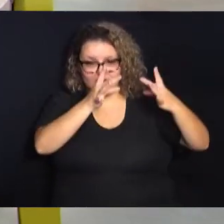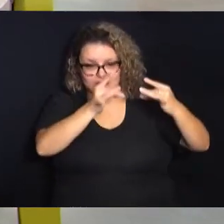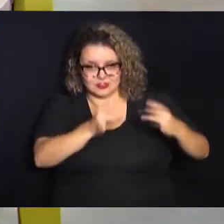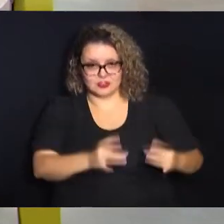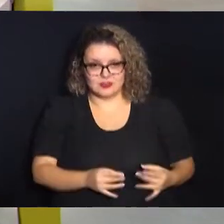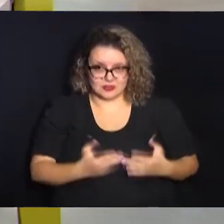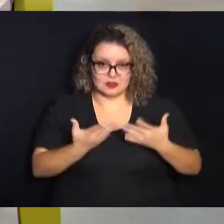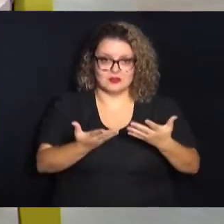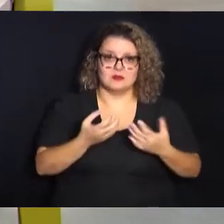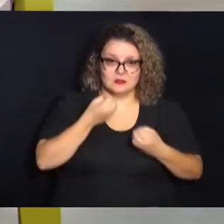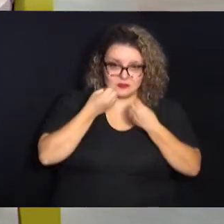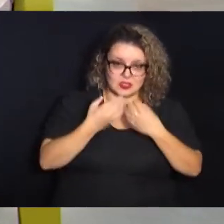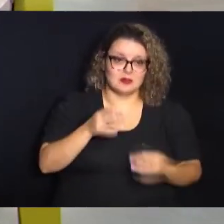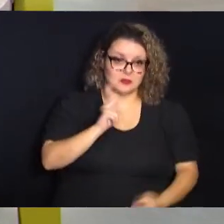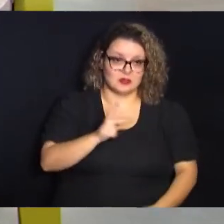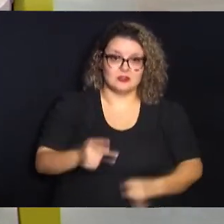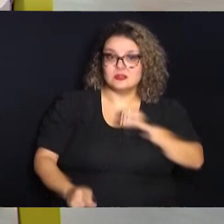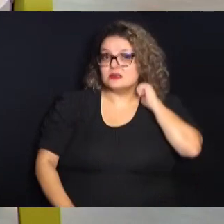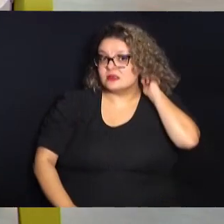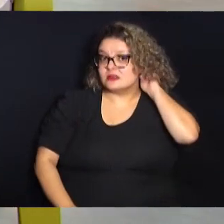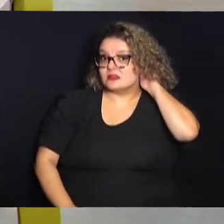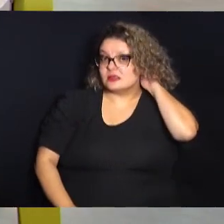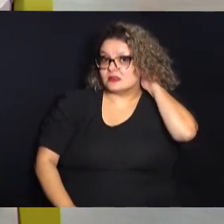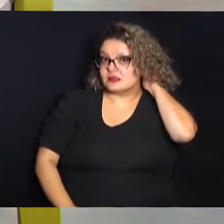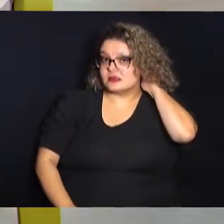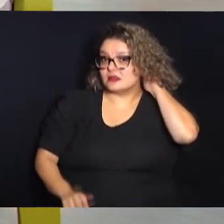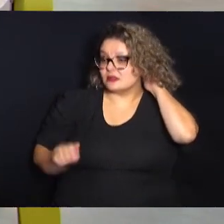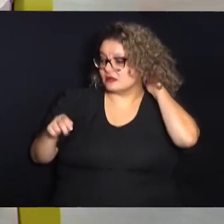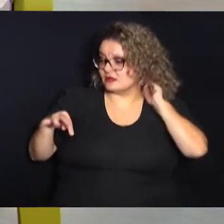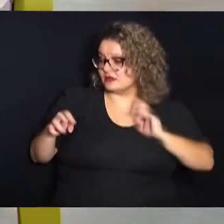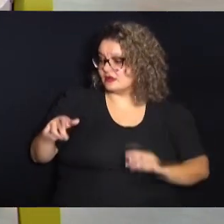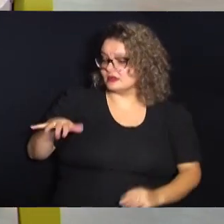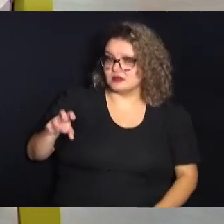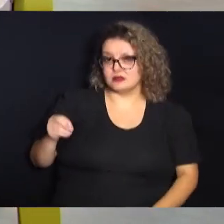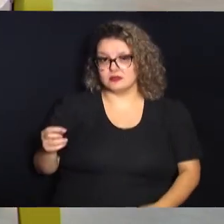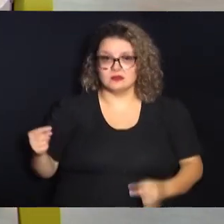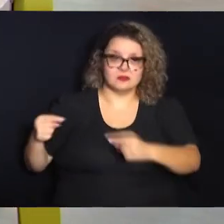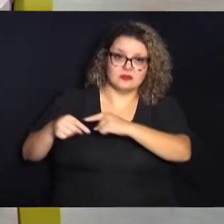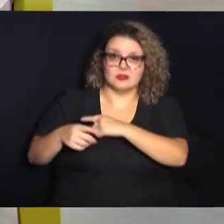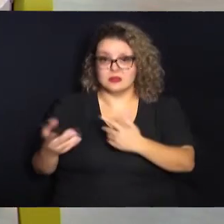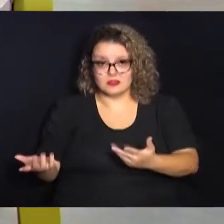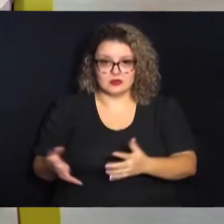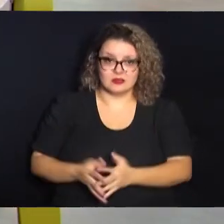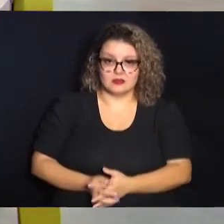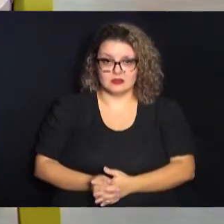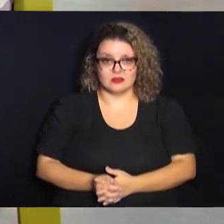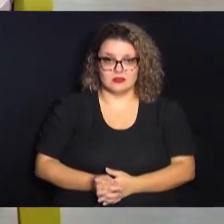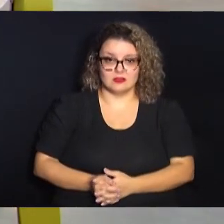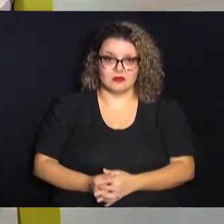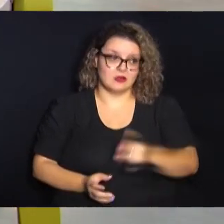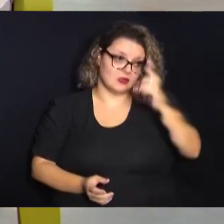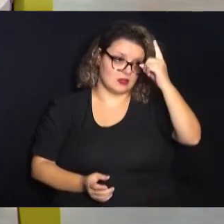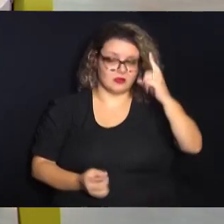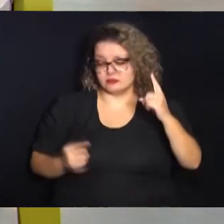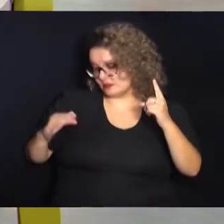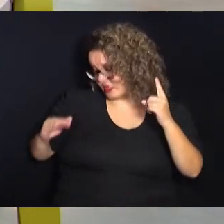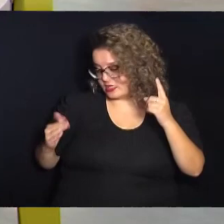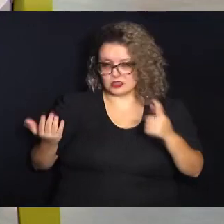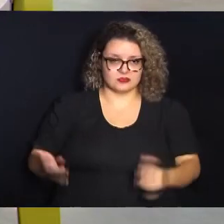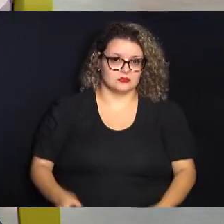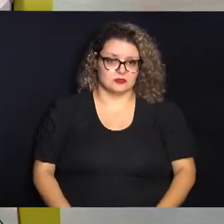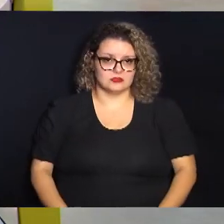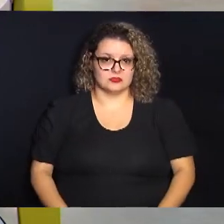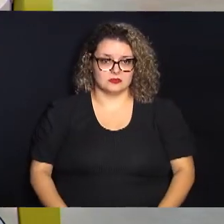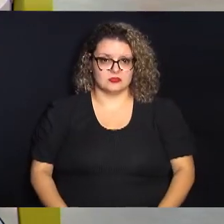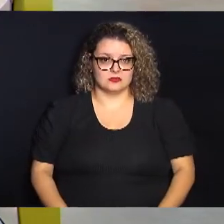essas classificações colocadas muito bem aí pelo professor. E antônimo, não é o contrário, tipo alto e baixo e